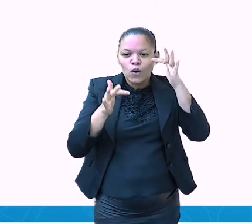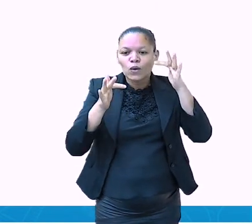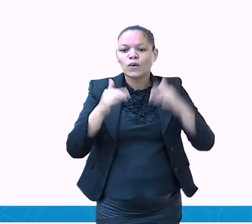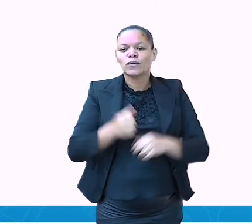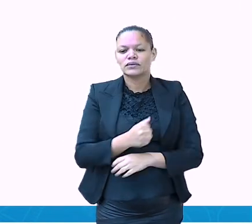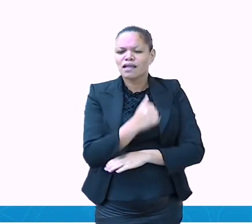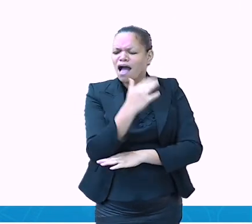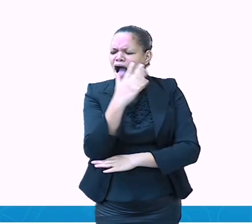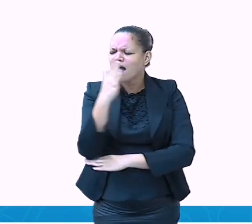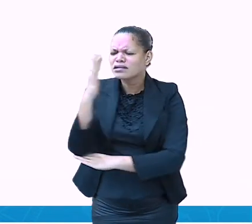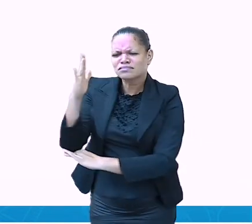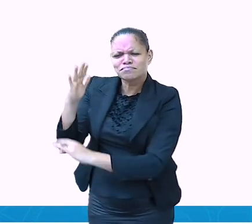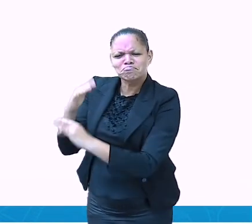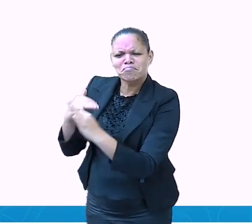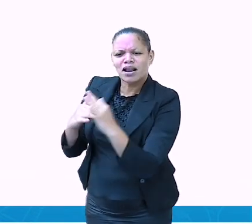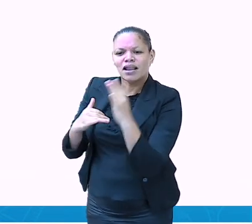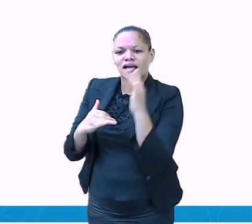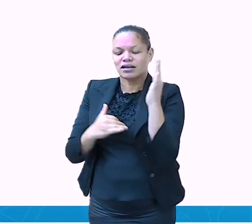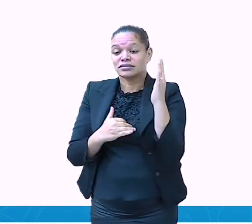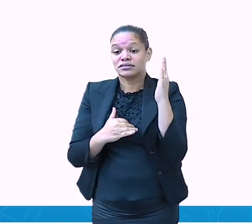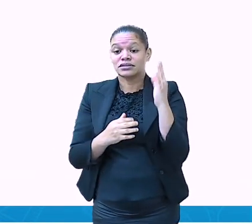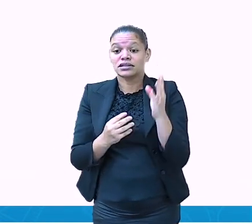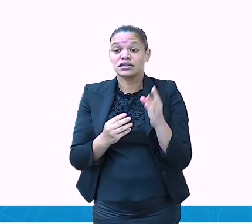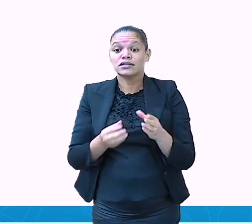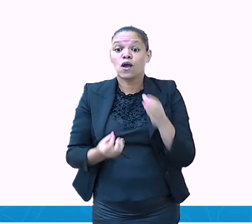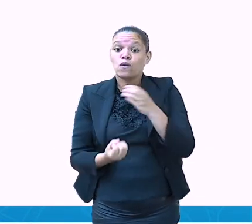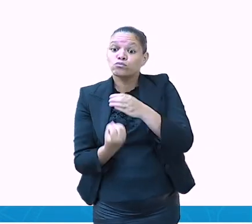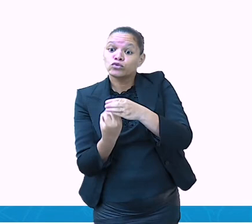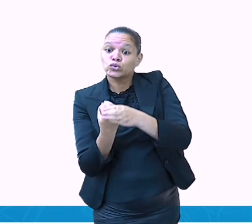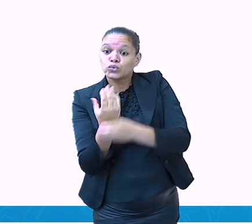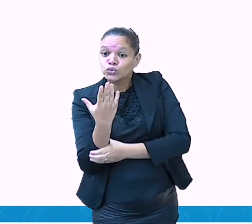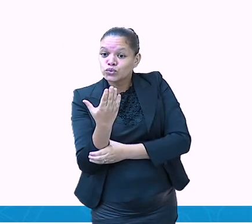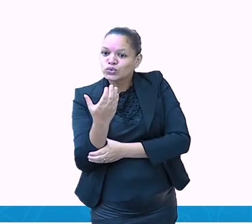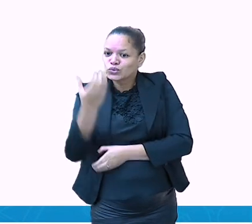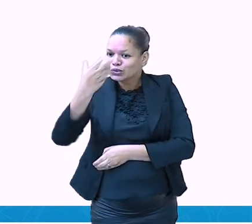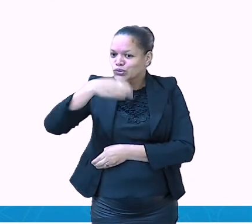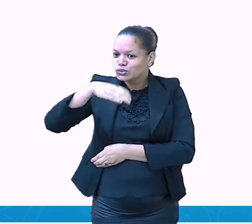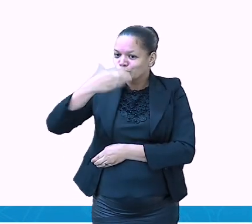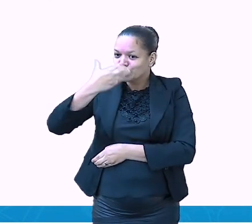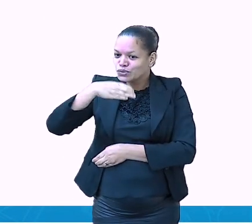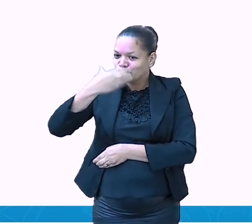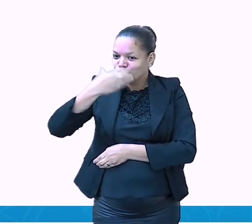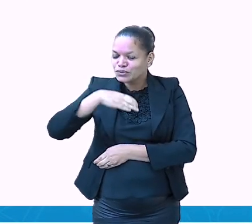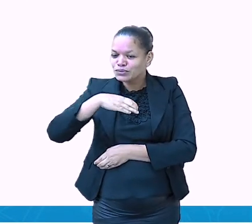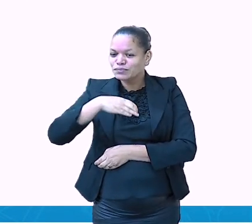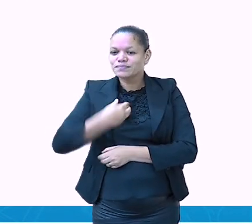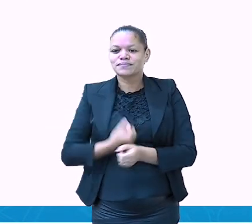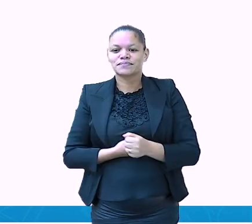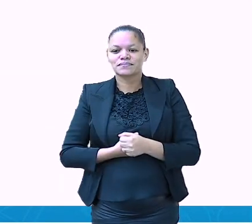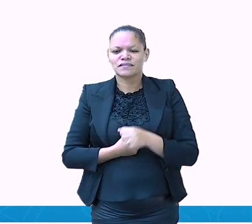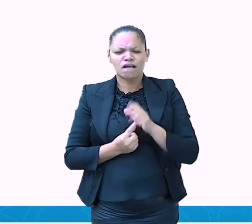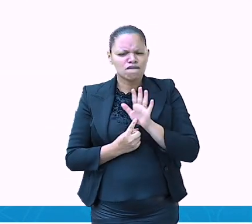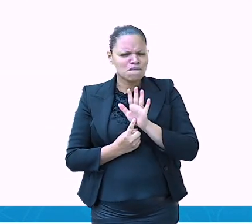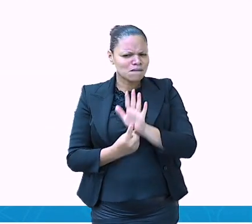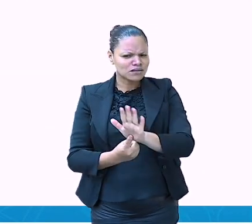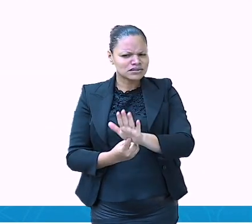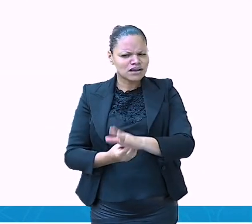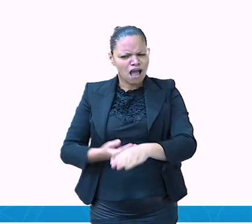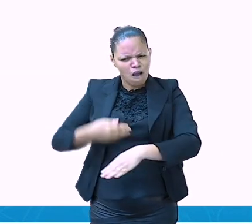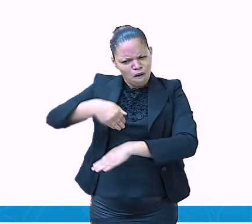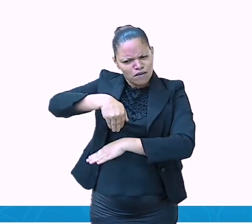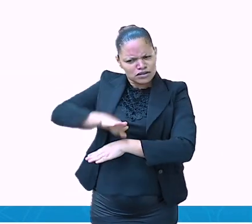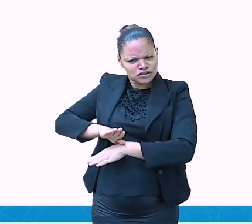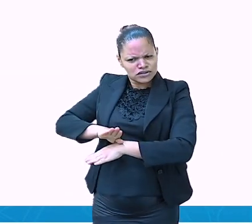abelhas são muito importantes. Eu queria dar uma dica aqui para vocês de um filme a